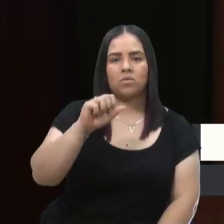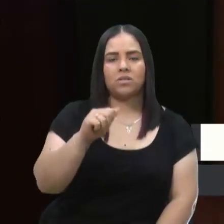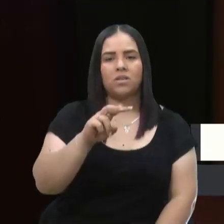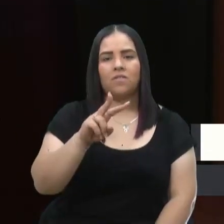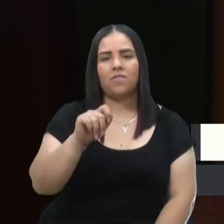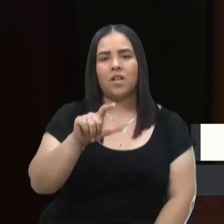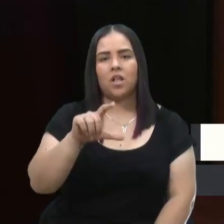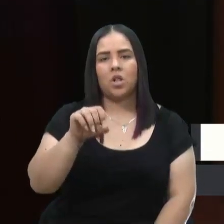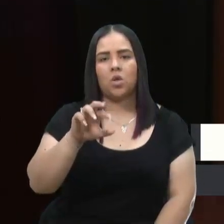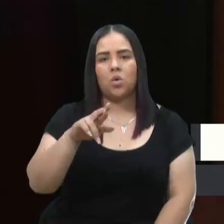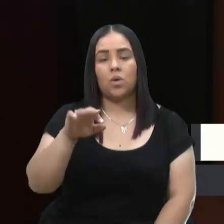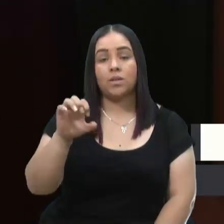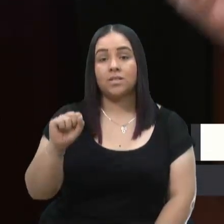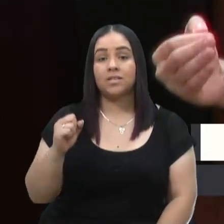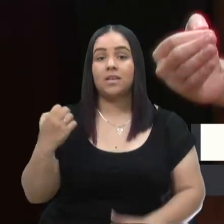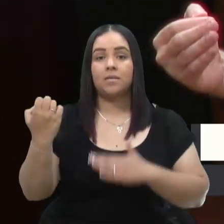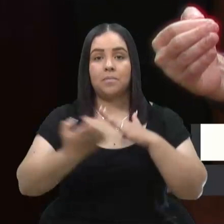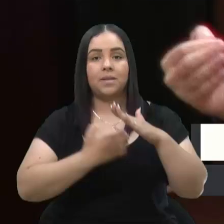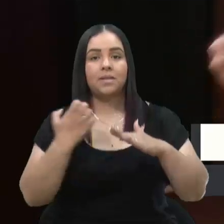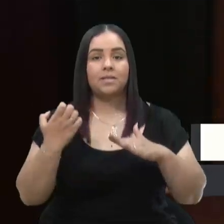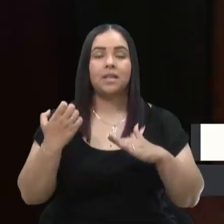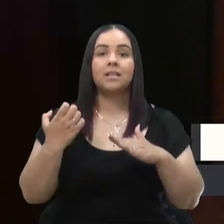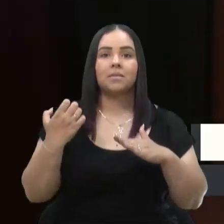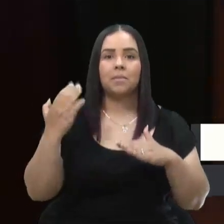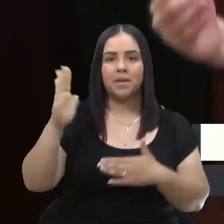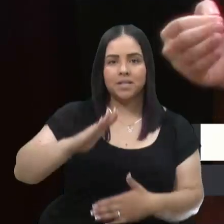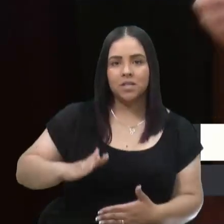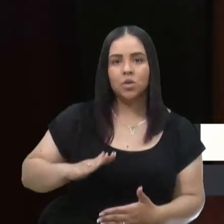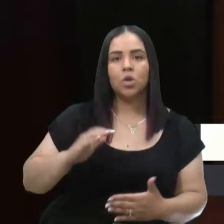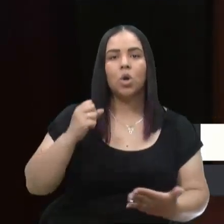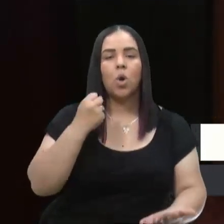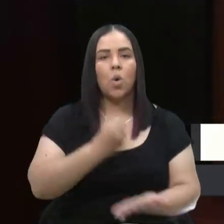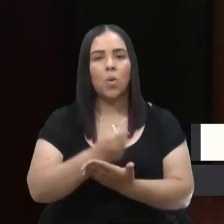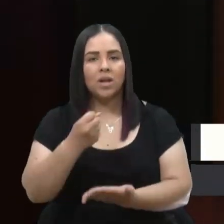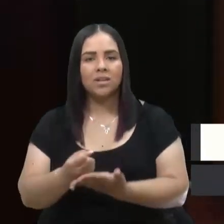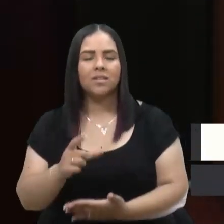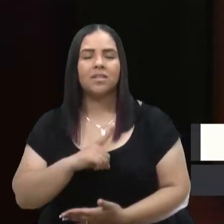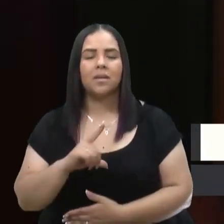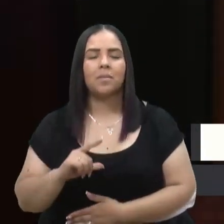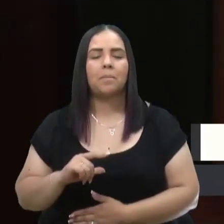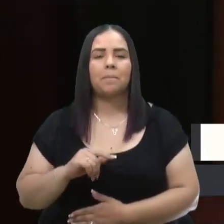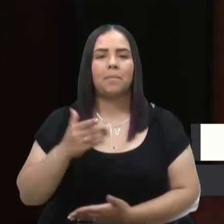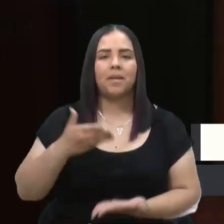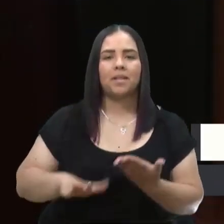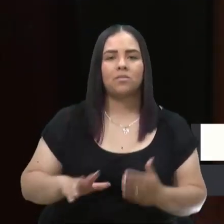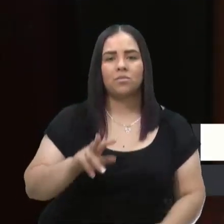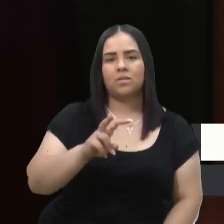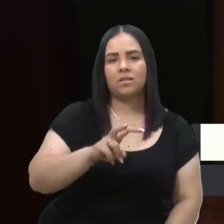empresas brasileiras, empresas que contratam pessoas, geram renda, perderam em valor